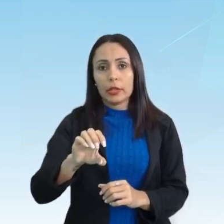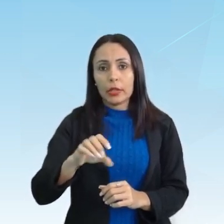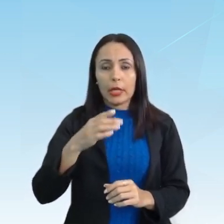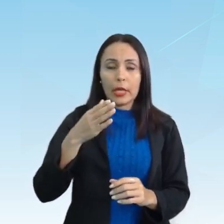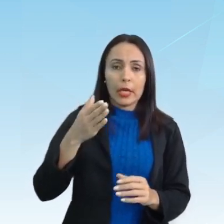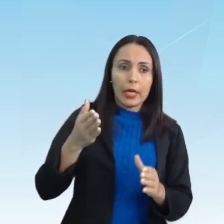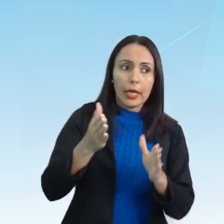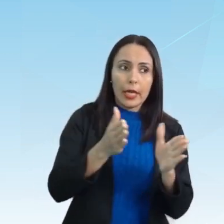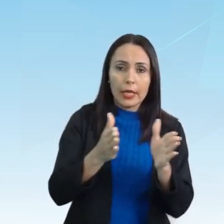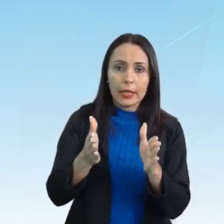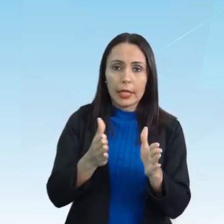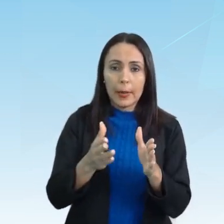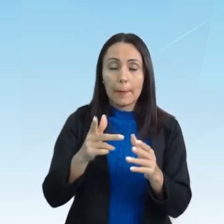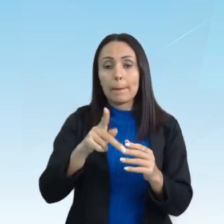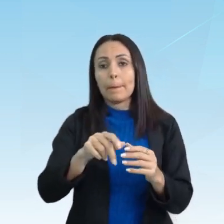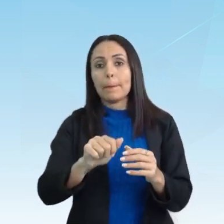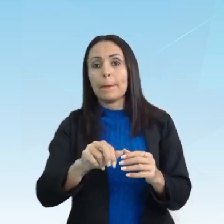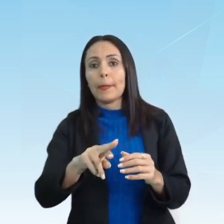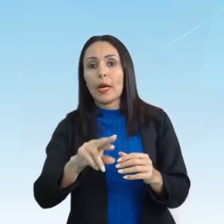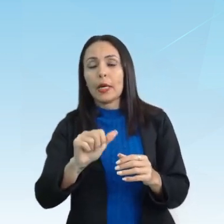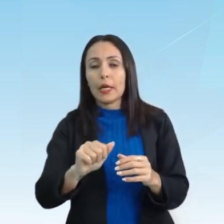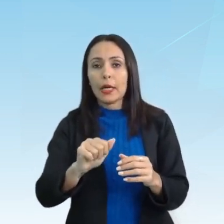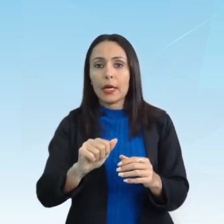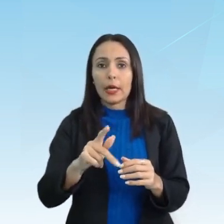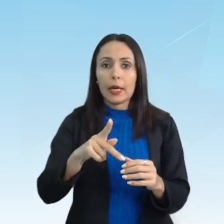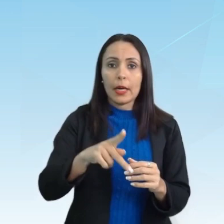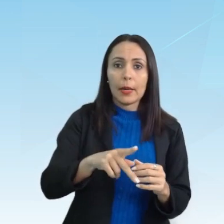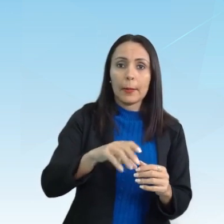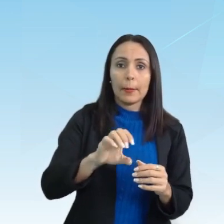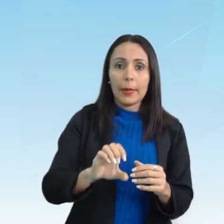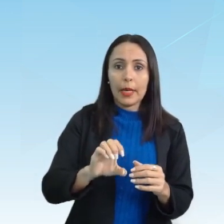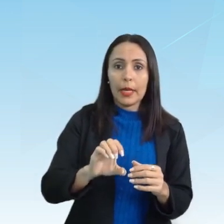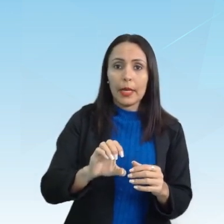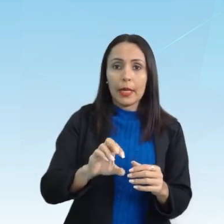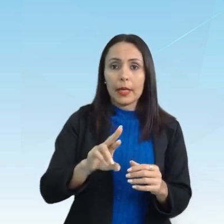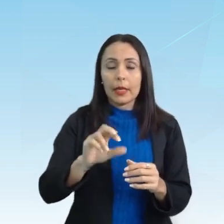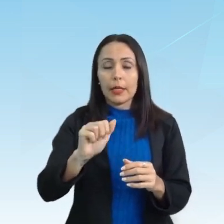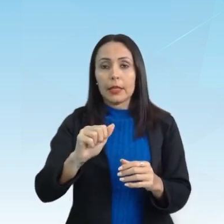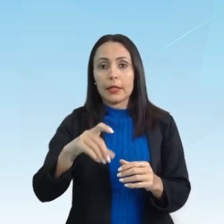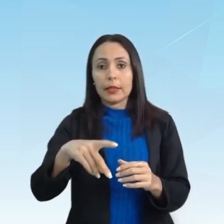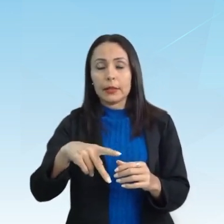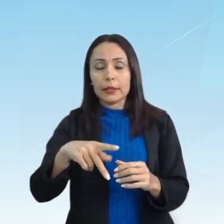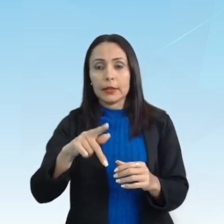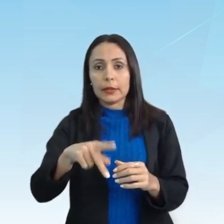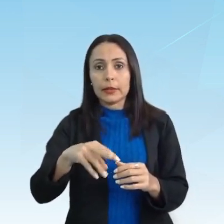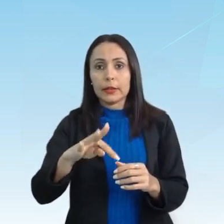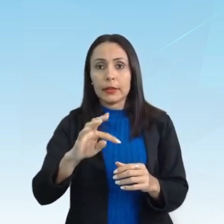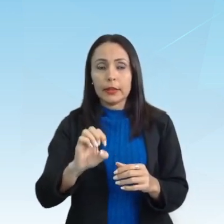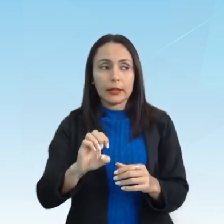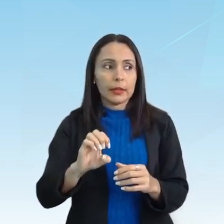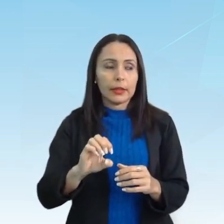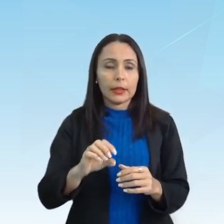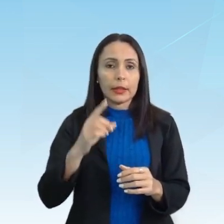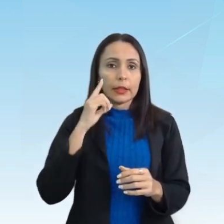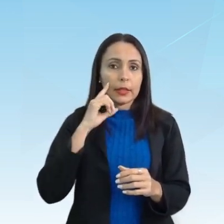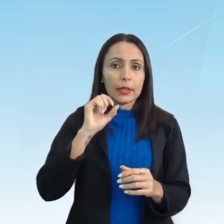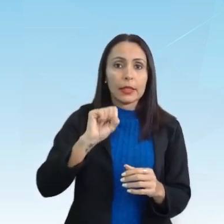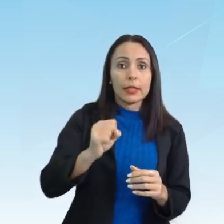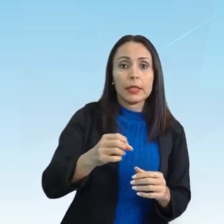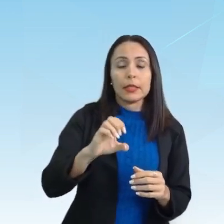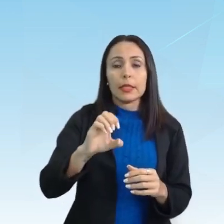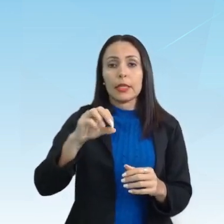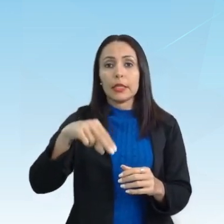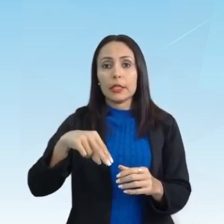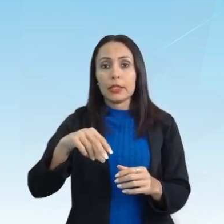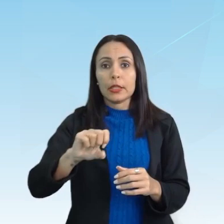entre, para, pé, perante, por, sem,